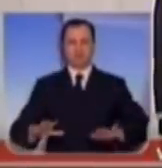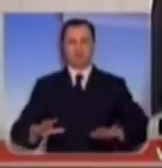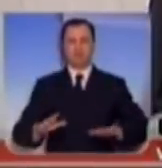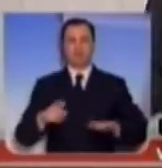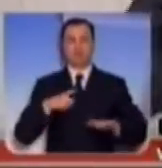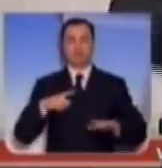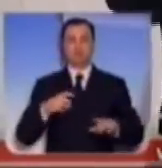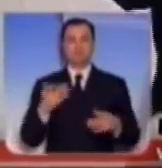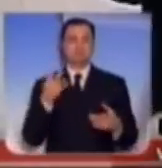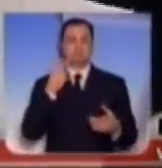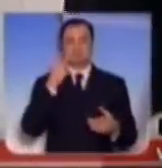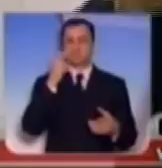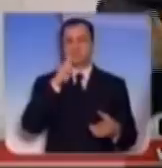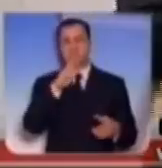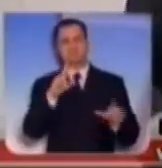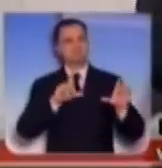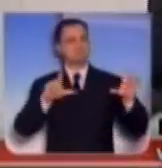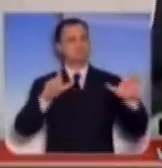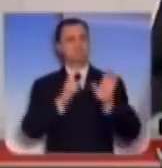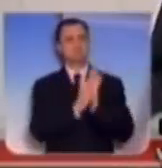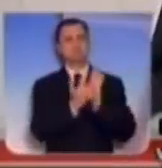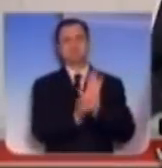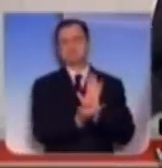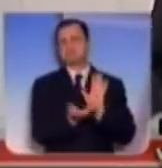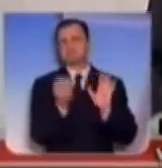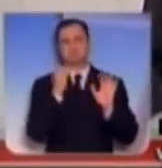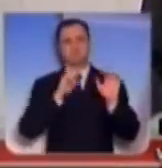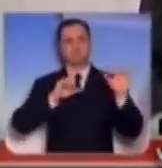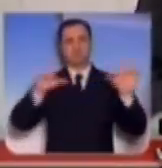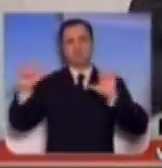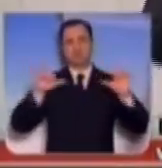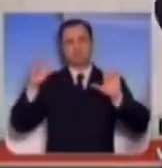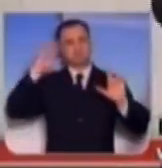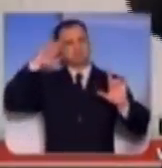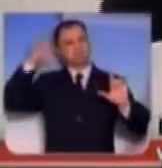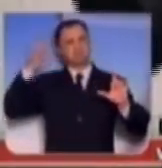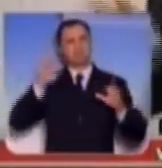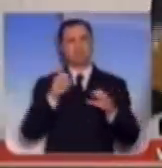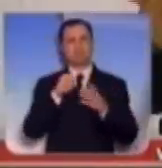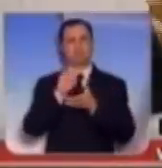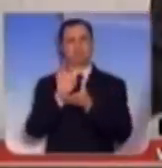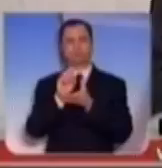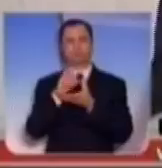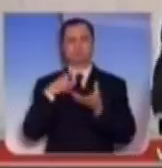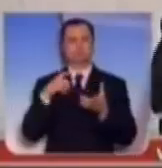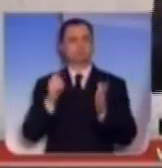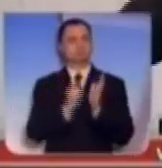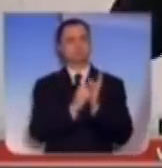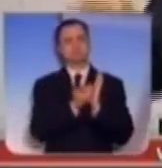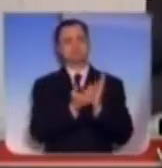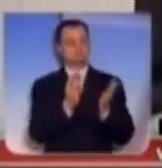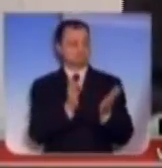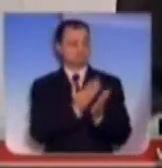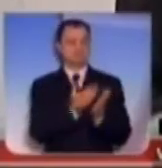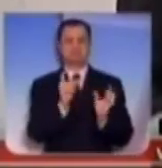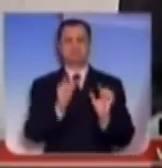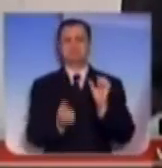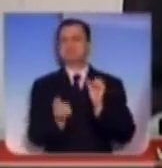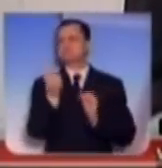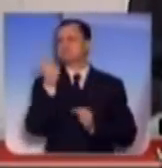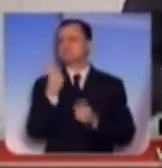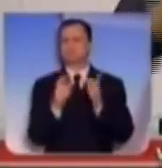rede municipal, não vejo matérias nas principais emissoras de televisão, nos principais jornais, apenas algumas